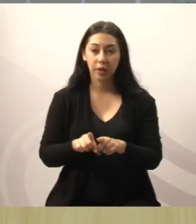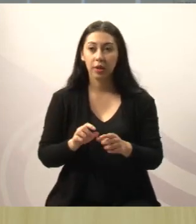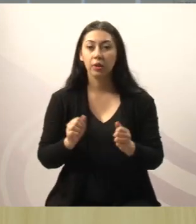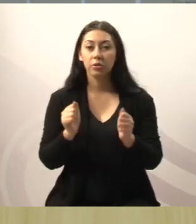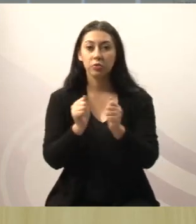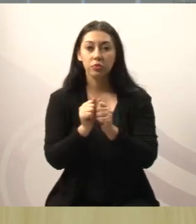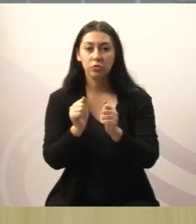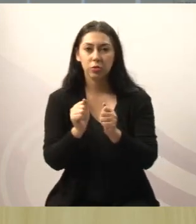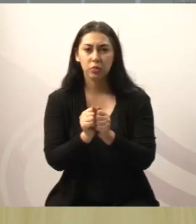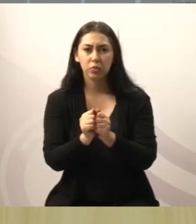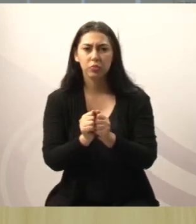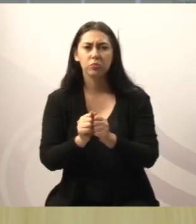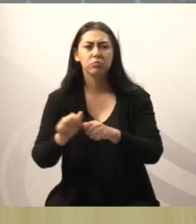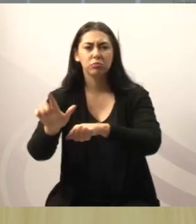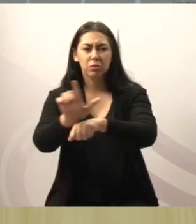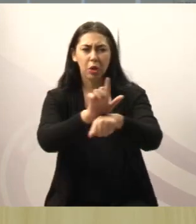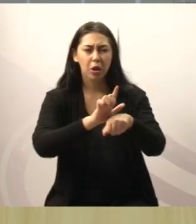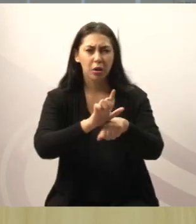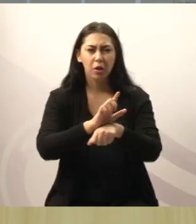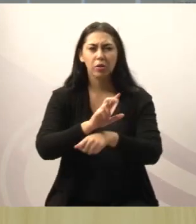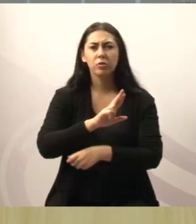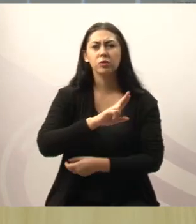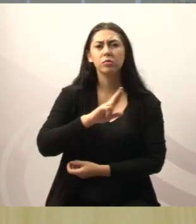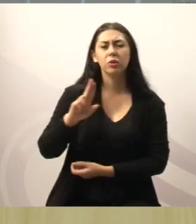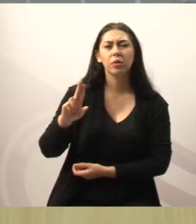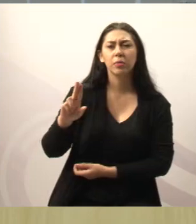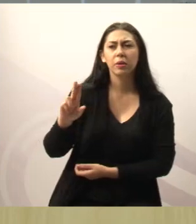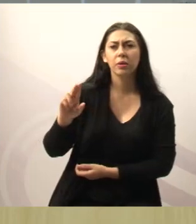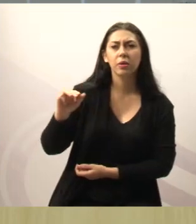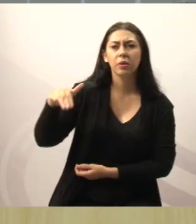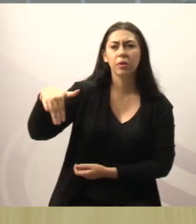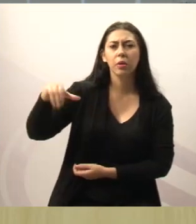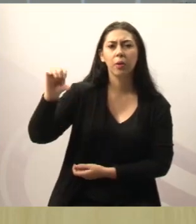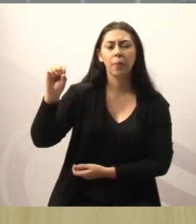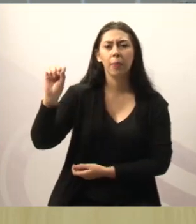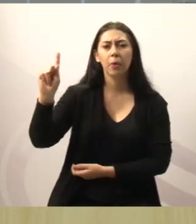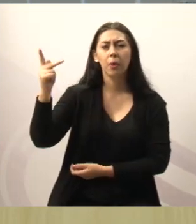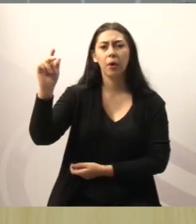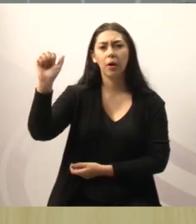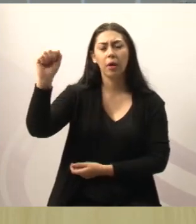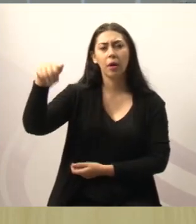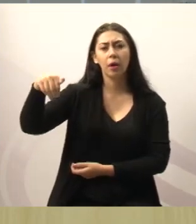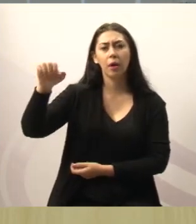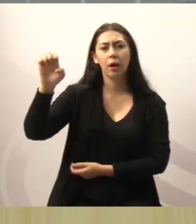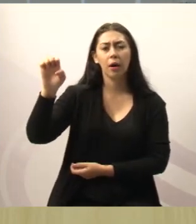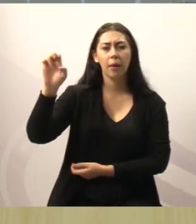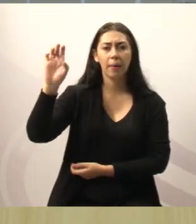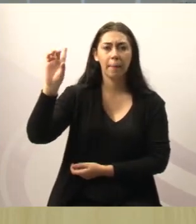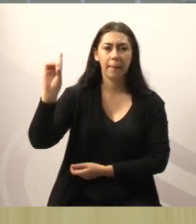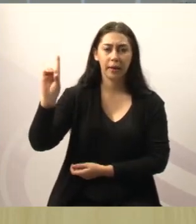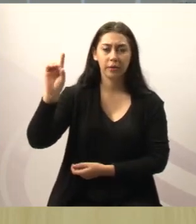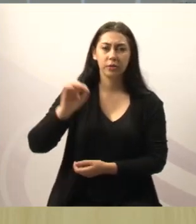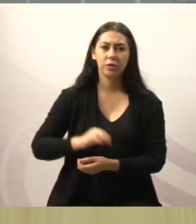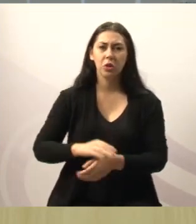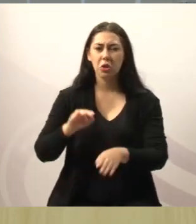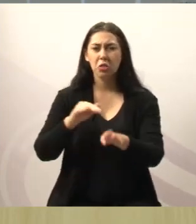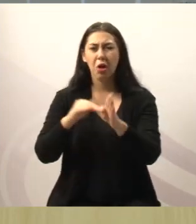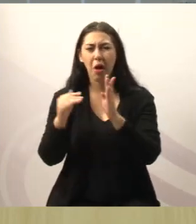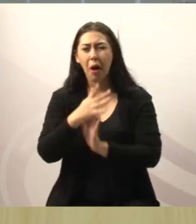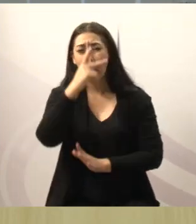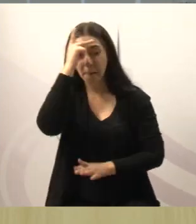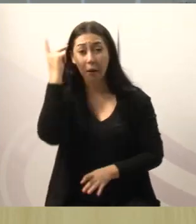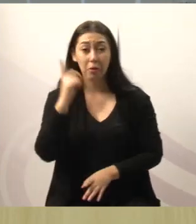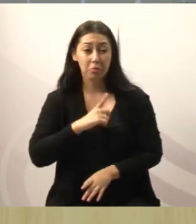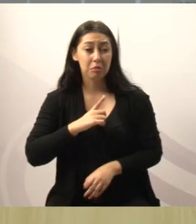Comercial de Jacareí, na pessoa do senhor Well Mohamed, extensiva a todos os comerciantes,